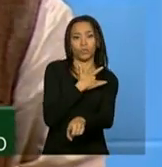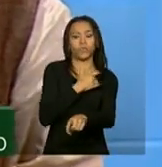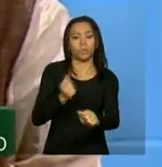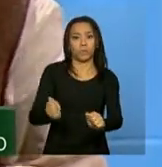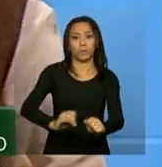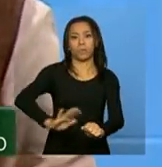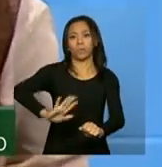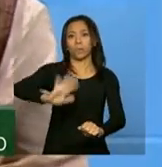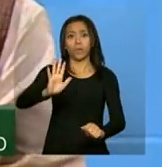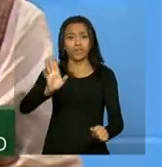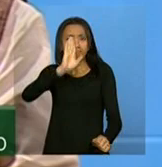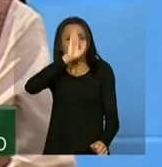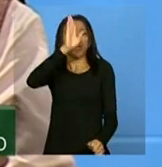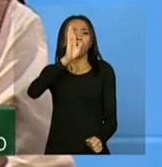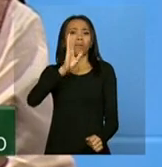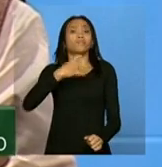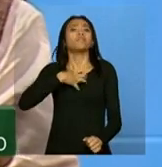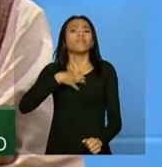pobres. E tudo isso